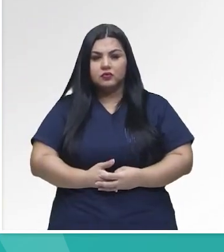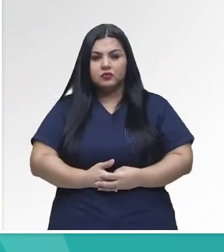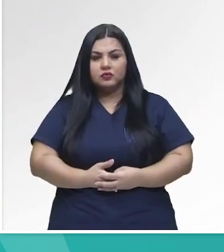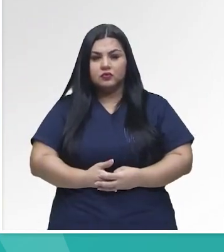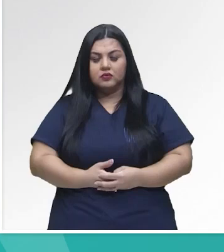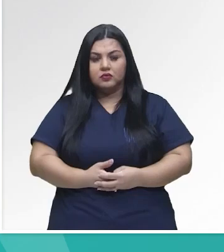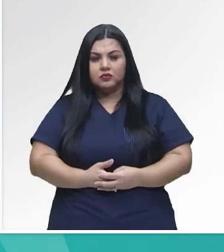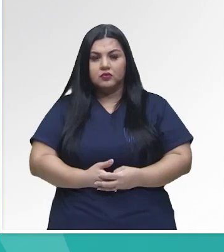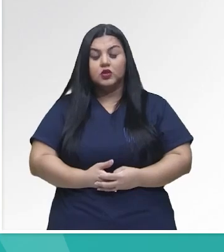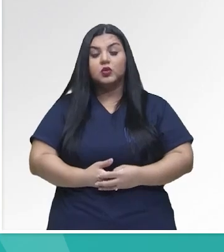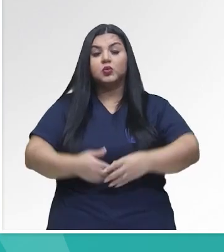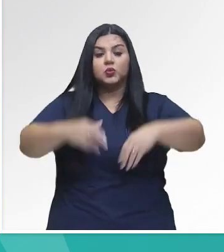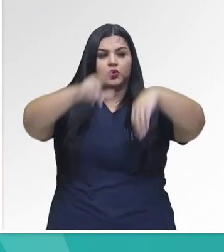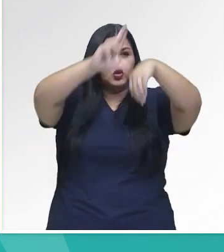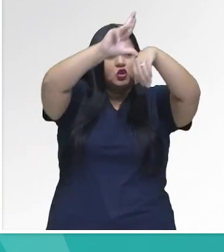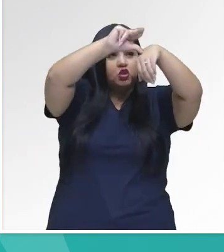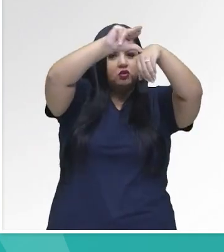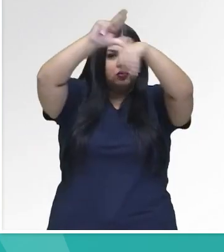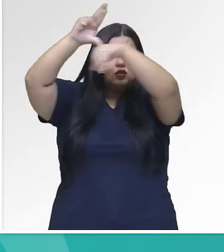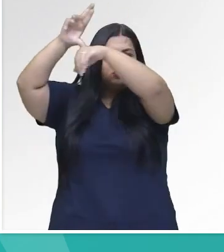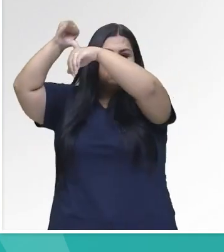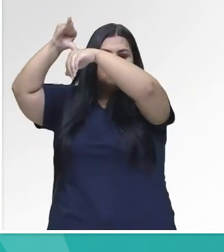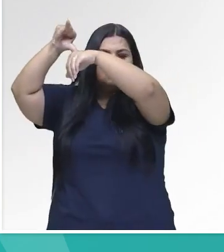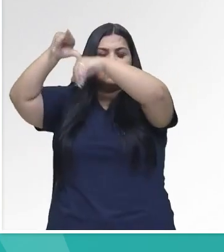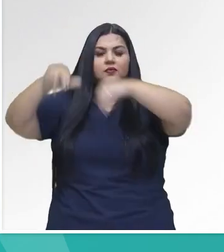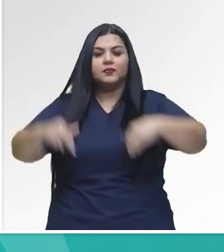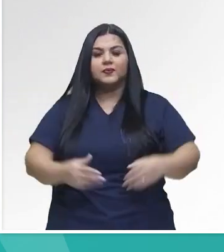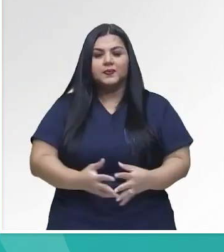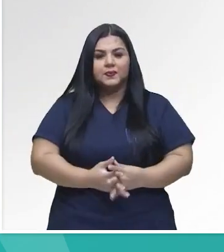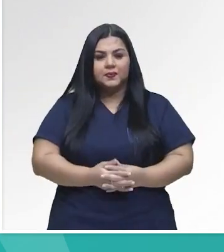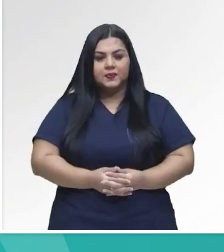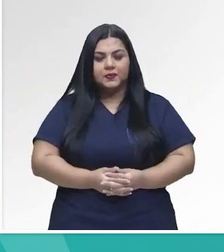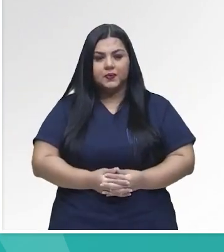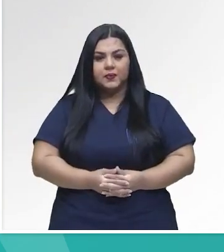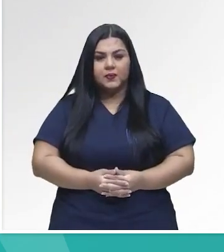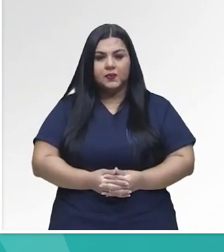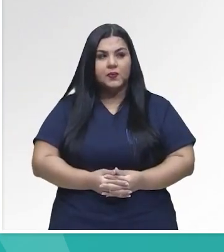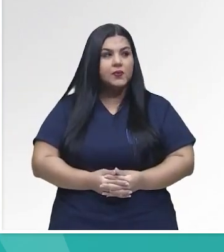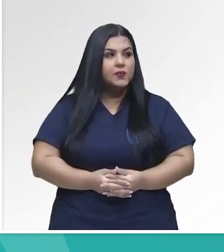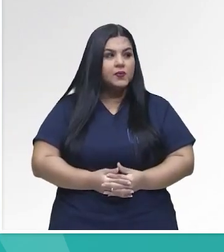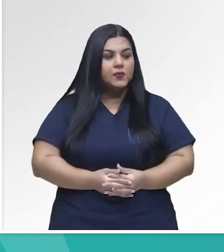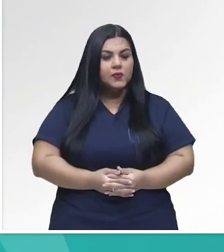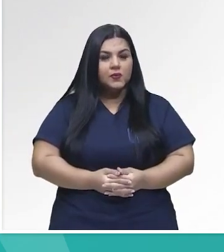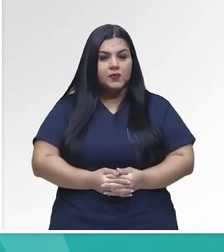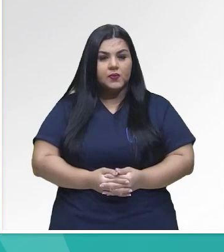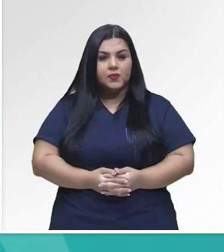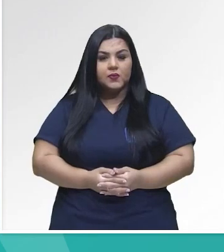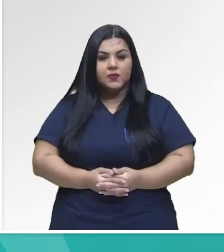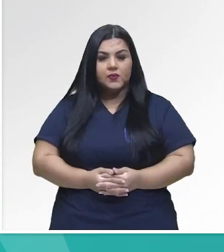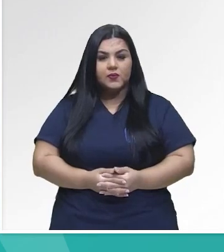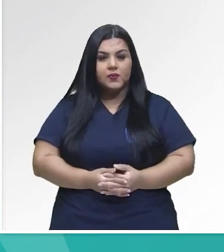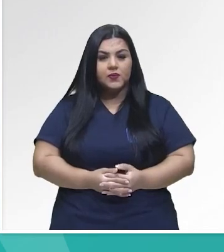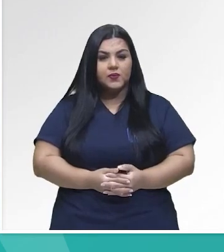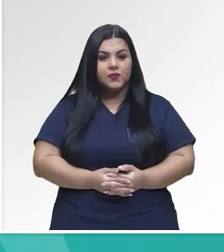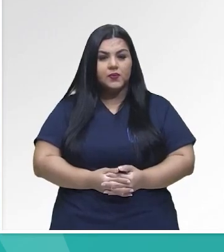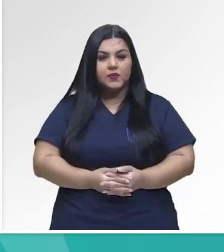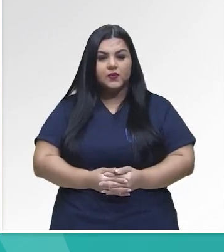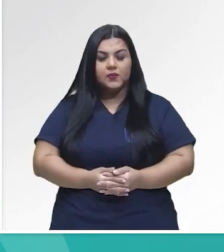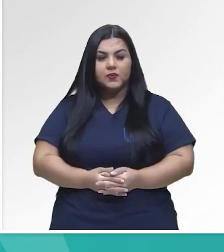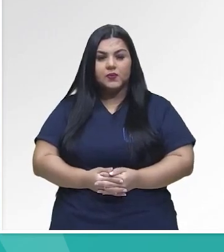os cavalos, são 2 cavalos também. Vamos arrumar esse cavalo